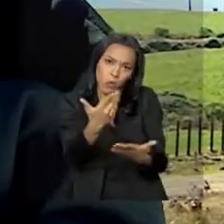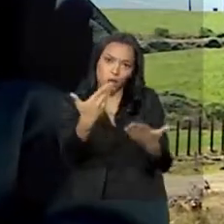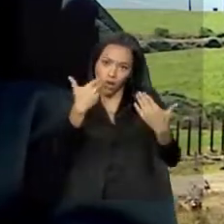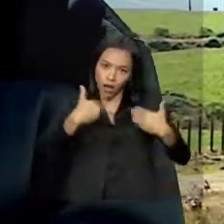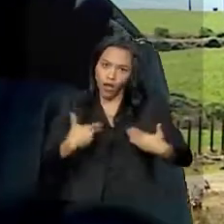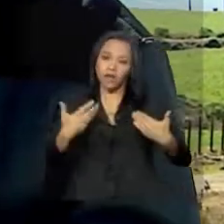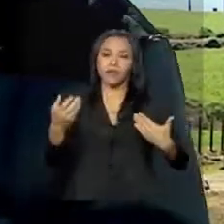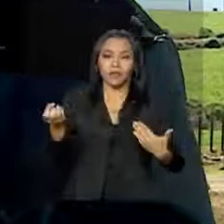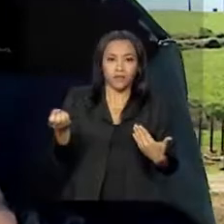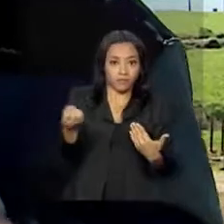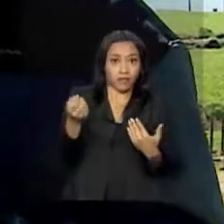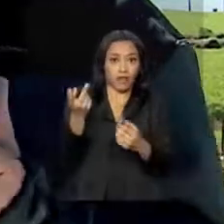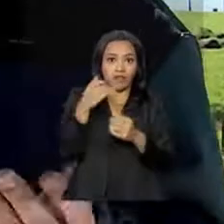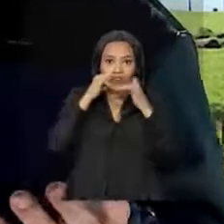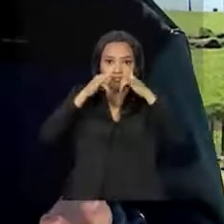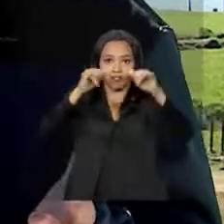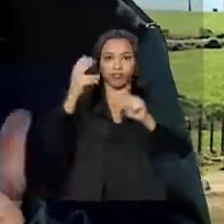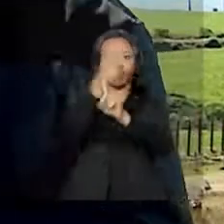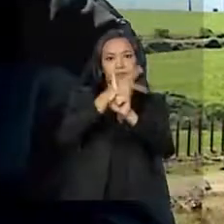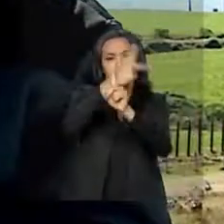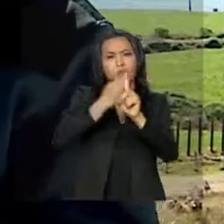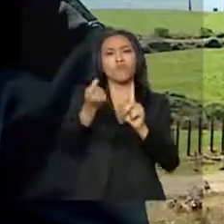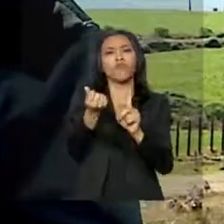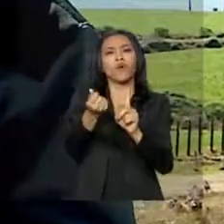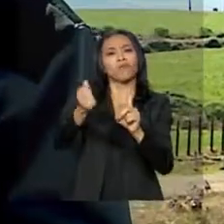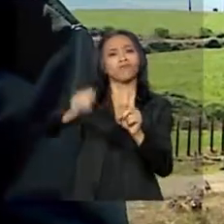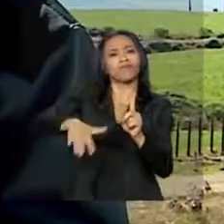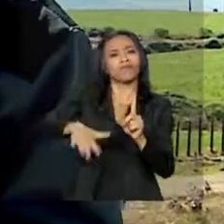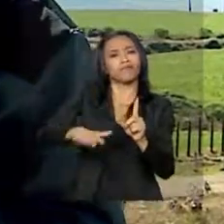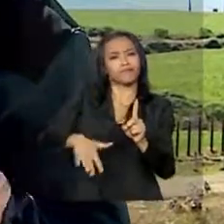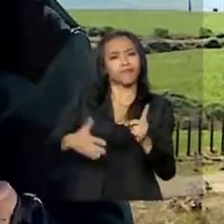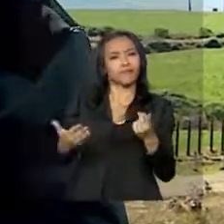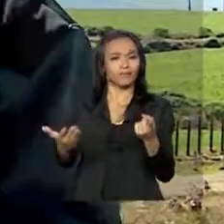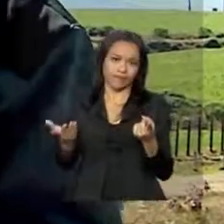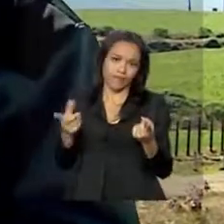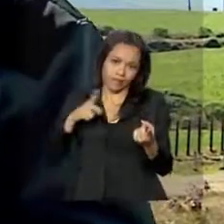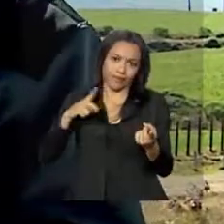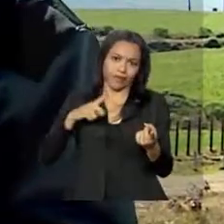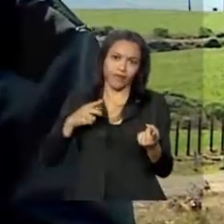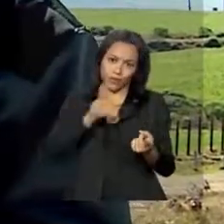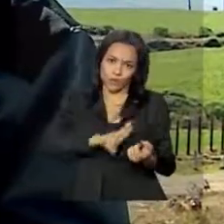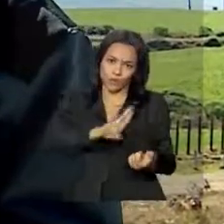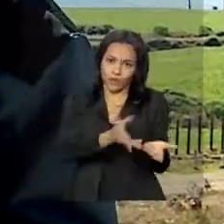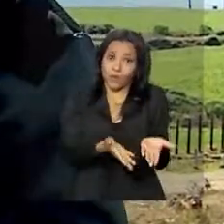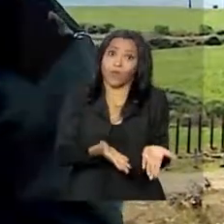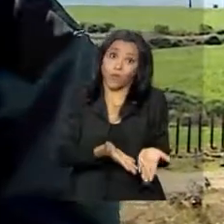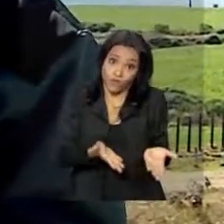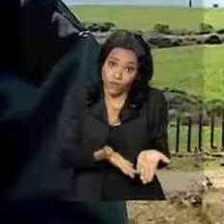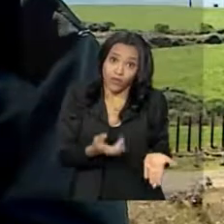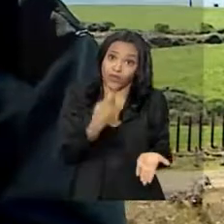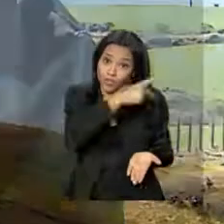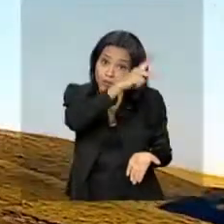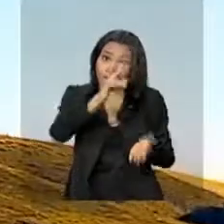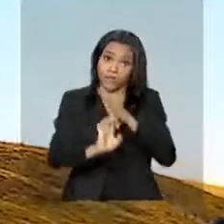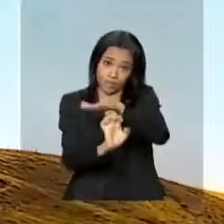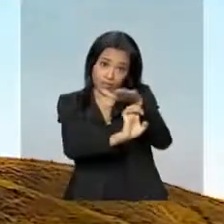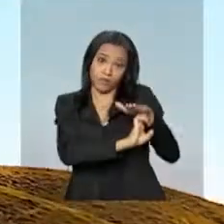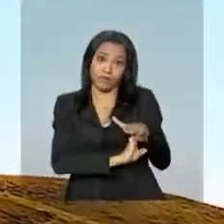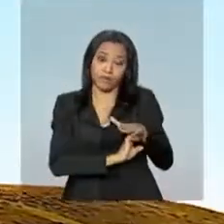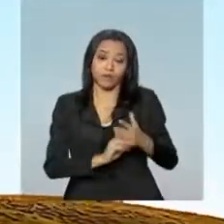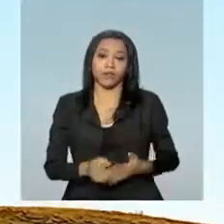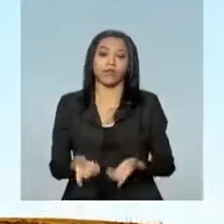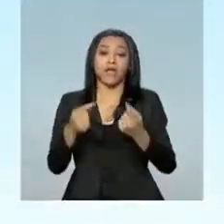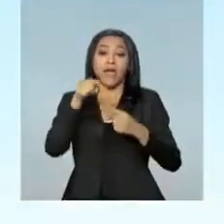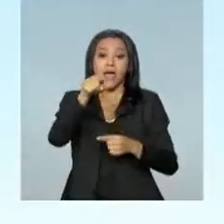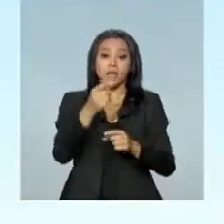energia renovável por um preço muito melhor do que eles têm hoje das concessionárias, né? Esta